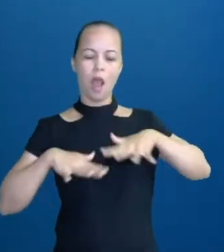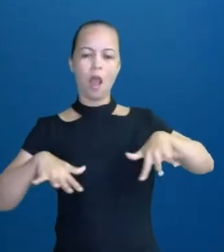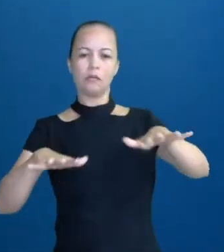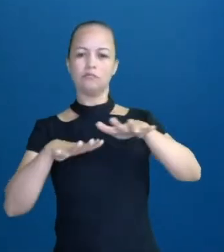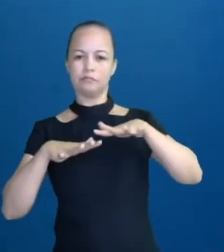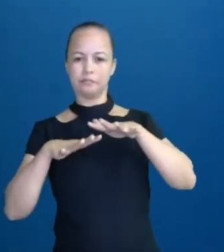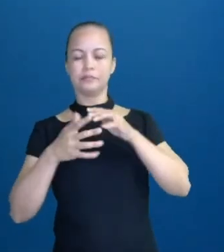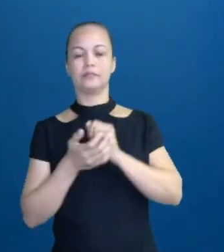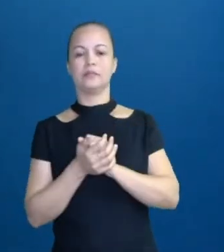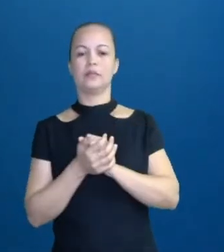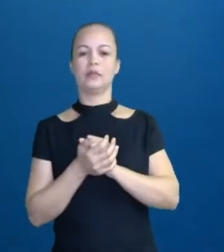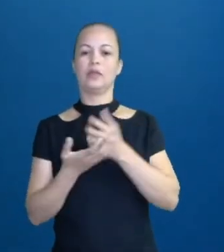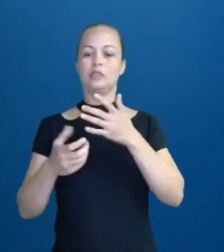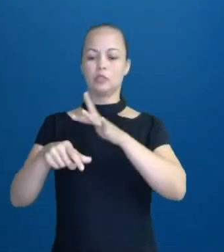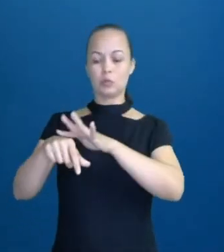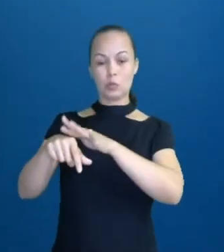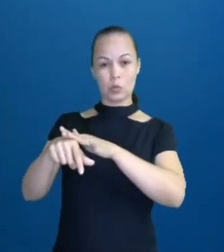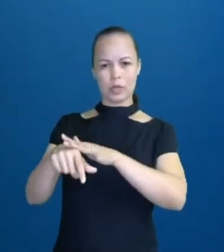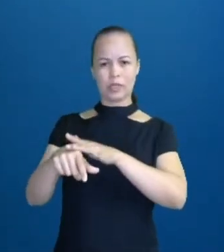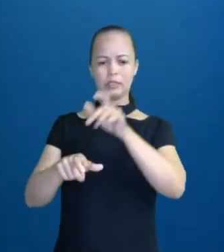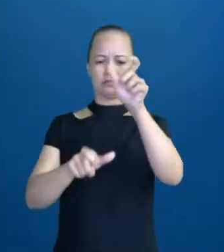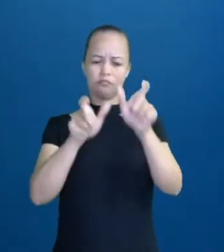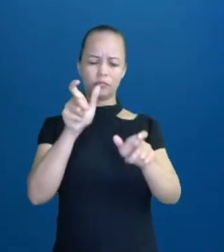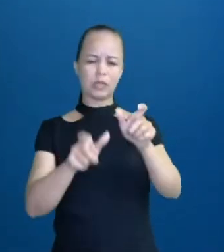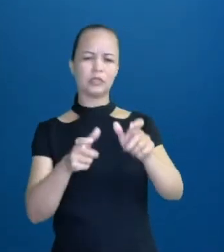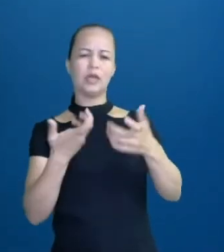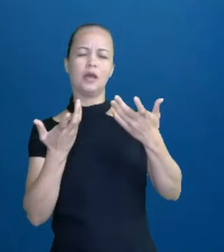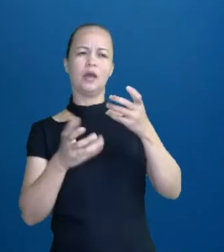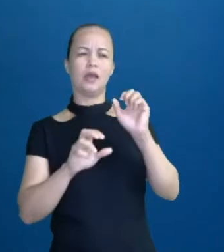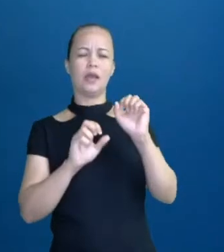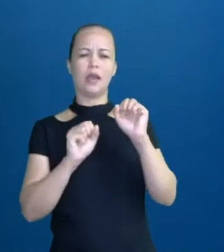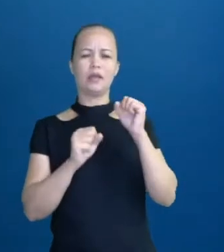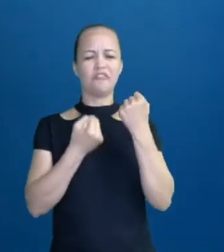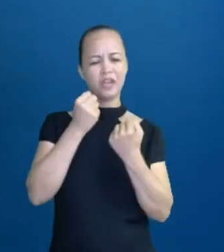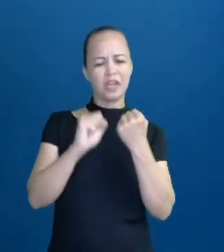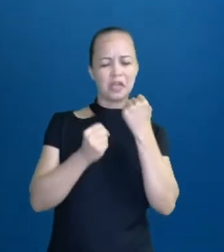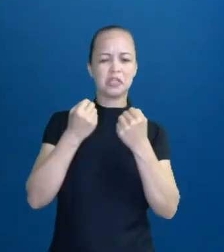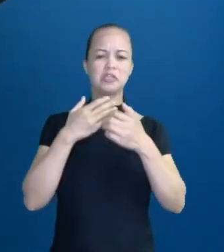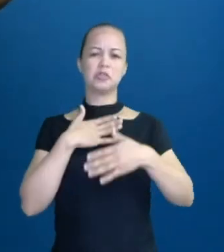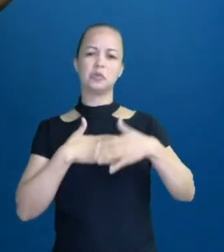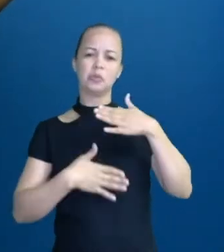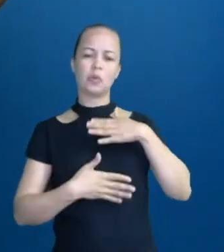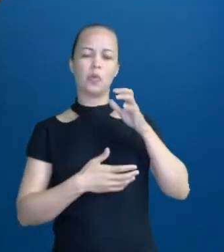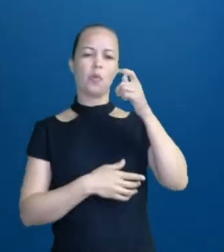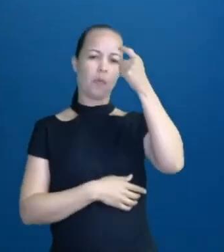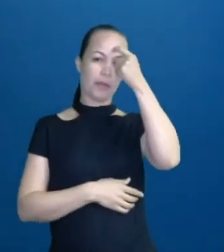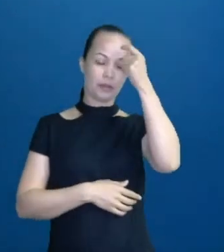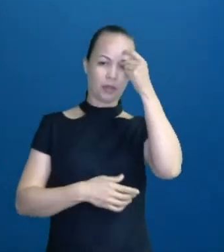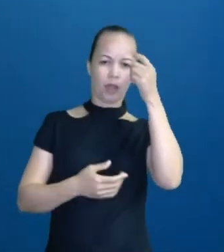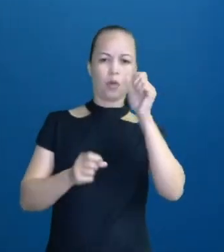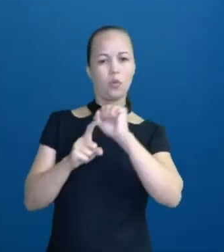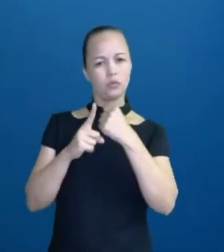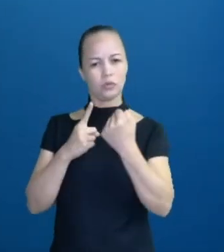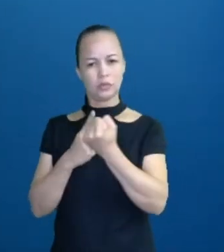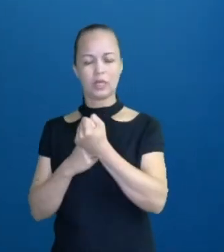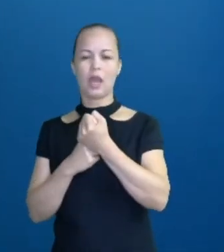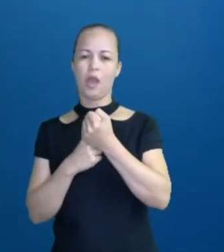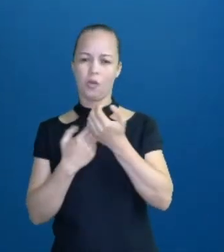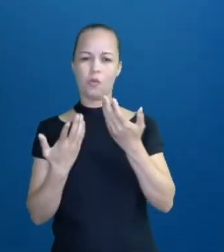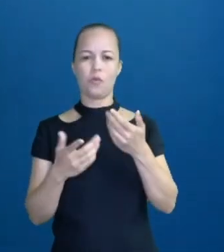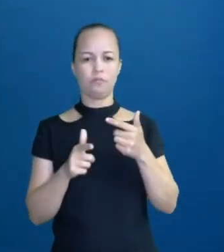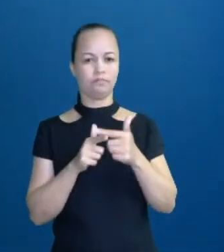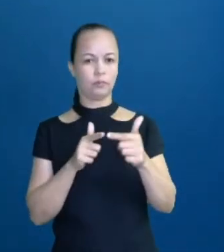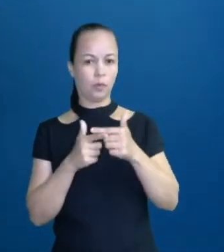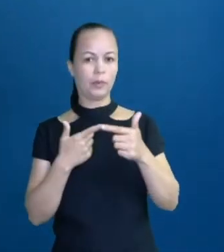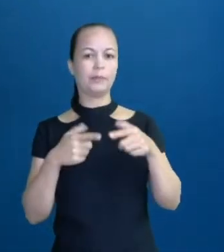nossos bem-estares, do nosso bem-estar, seja físico, mental ou social, ele está comprometido, tá certo? Portanto,